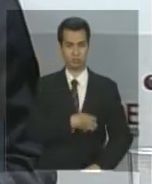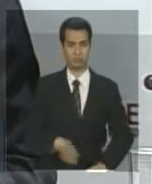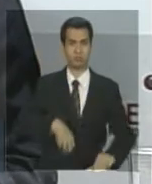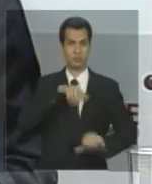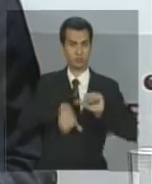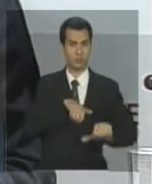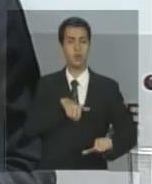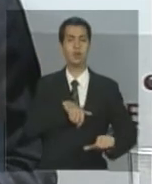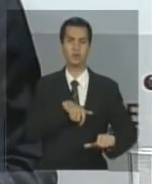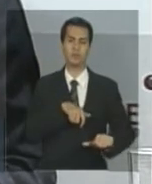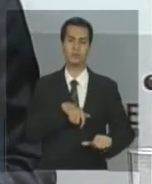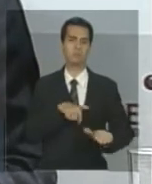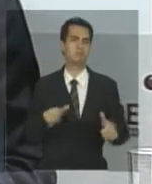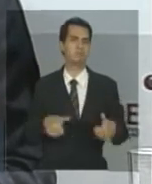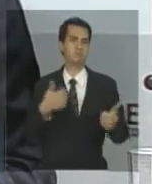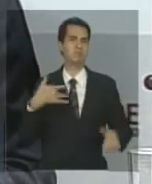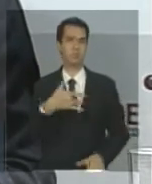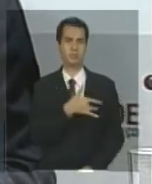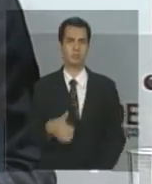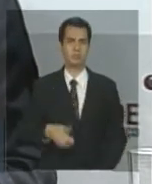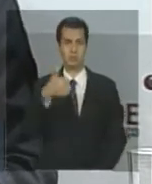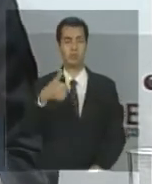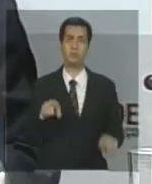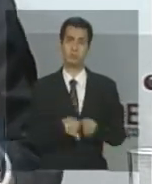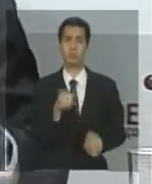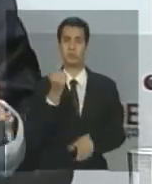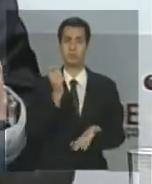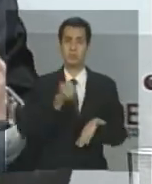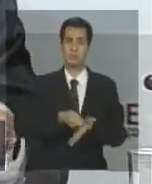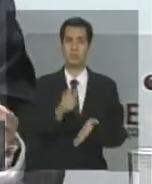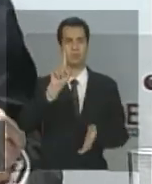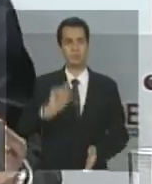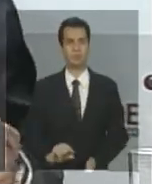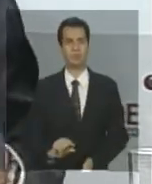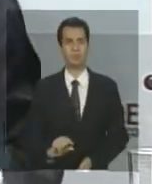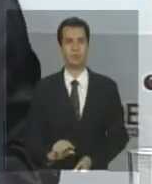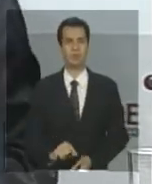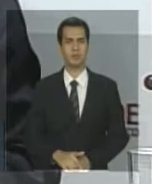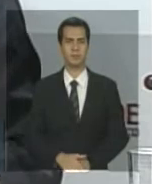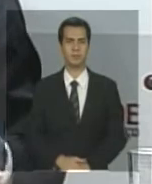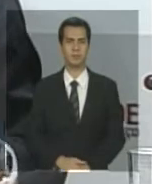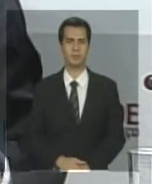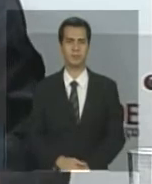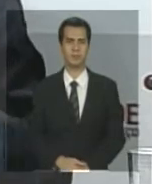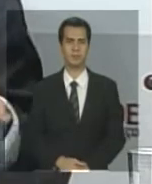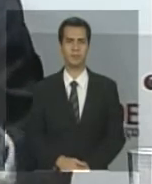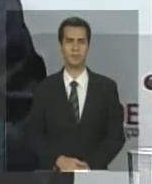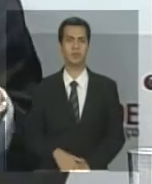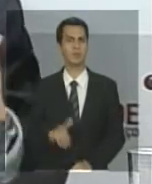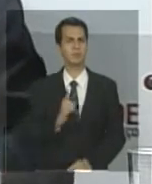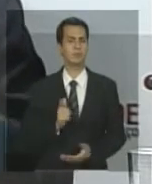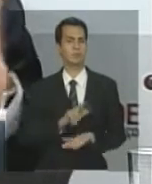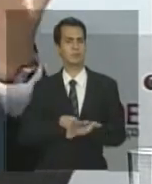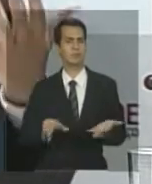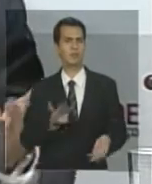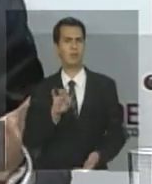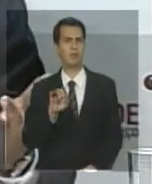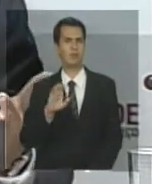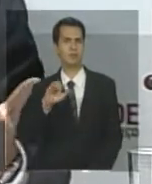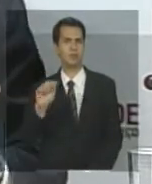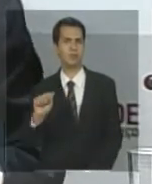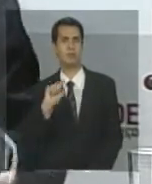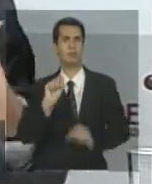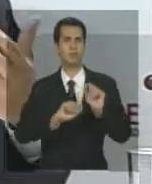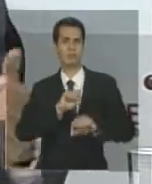reduzindo complicações, reduzindo custos também. E outras técnicas que é o aproveitamento de órgãos da própria